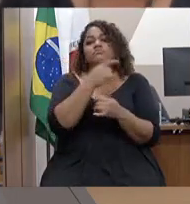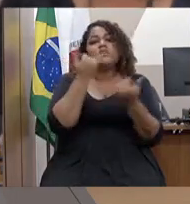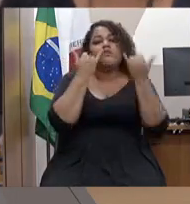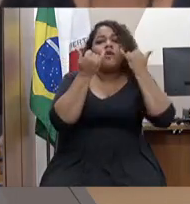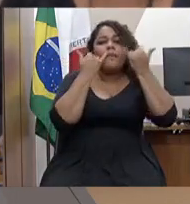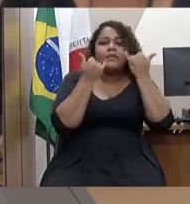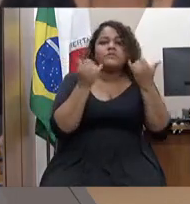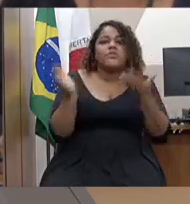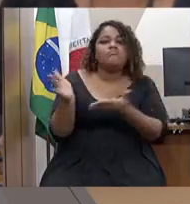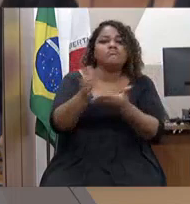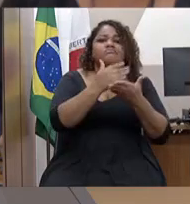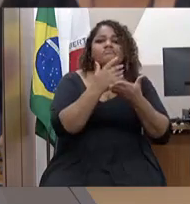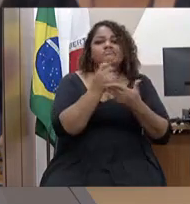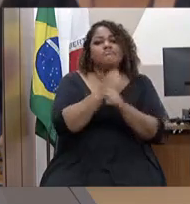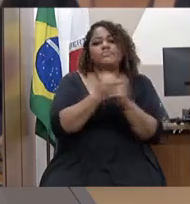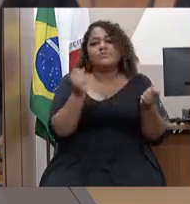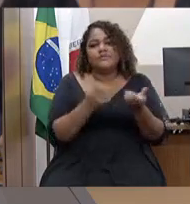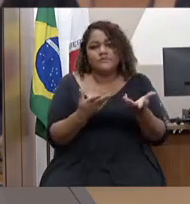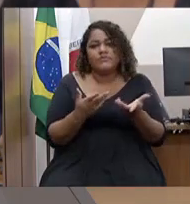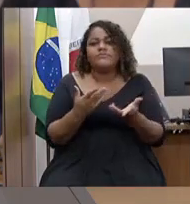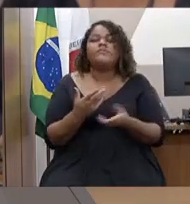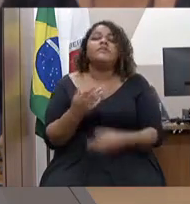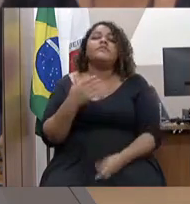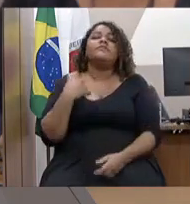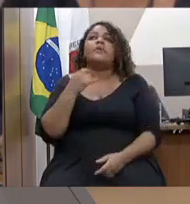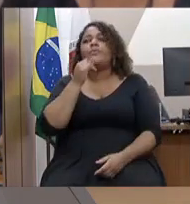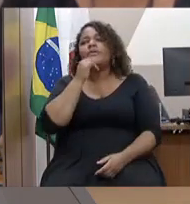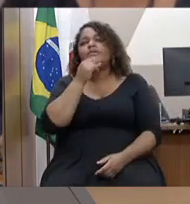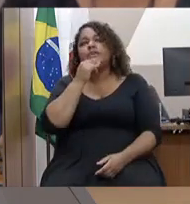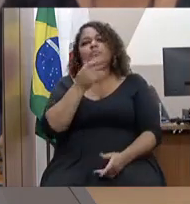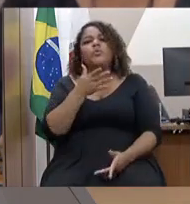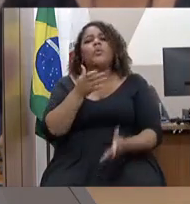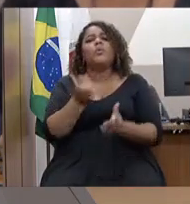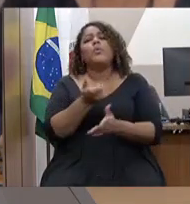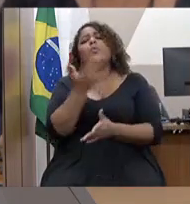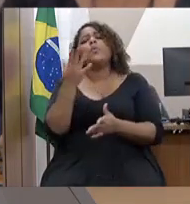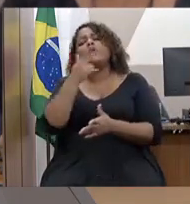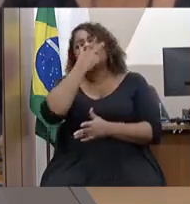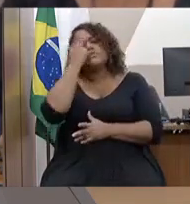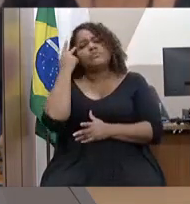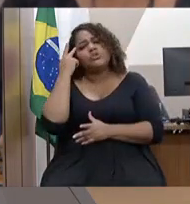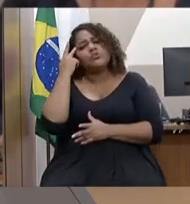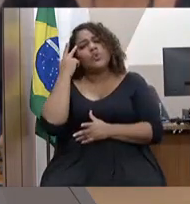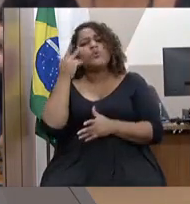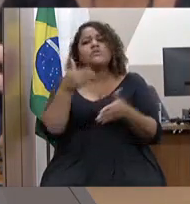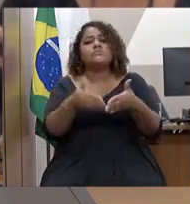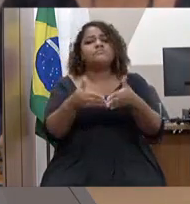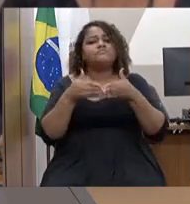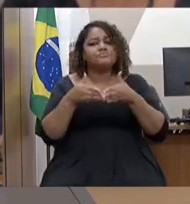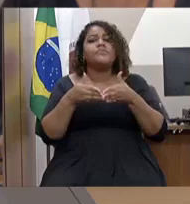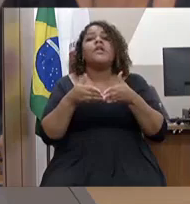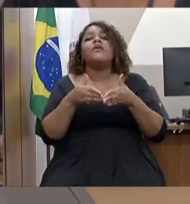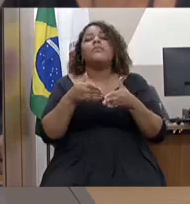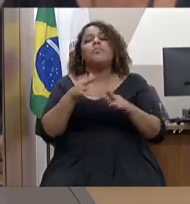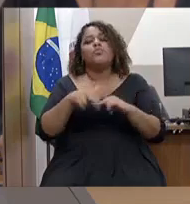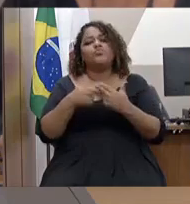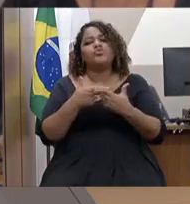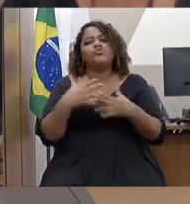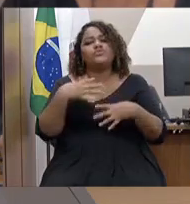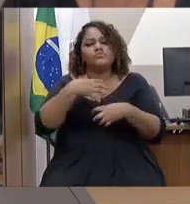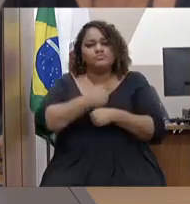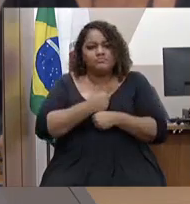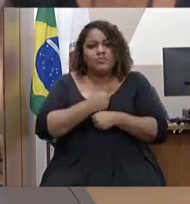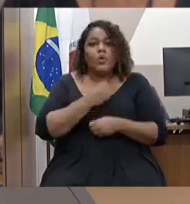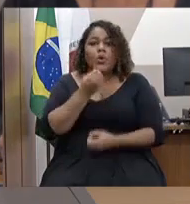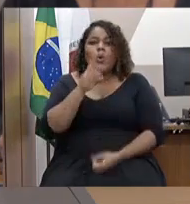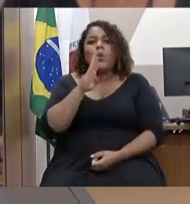perguntar Quantas pessoas se afastam no Brasil por depressão ou por Burnout que vocês devem conhecer essa palavra é uma palavra